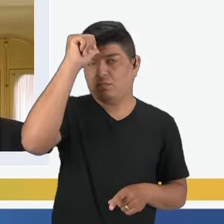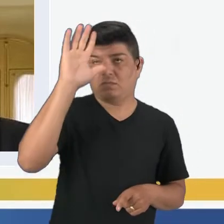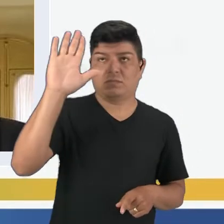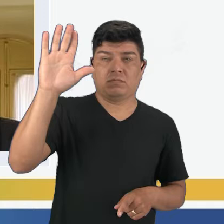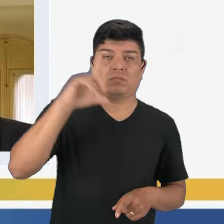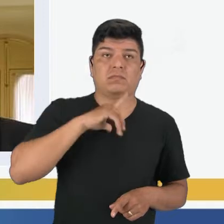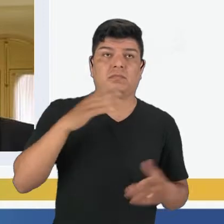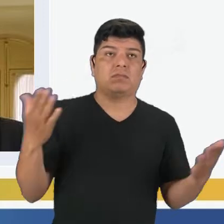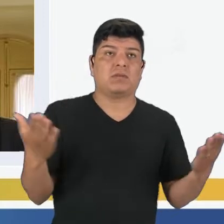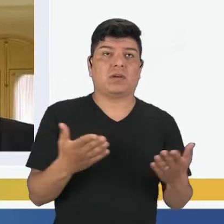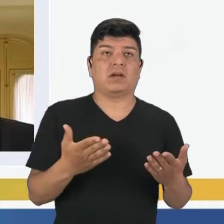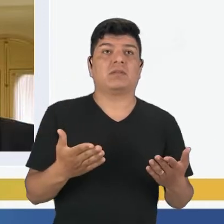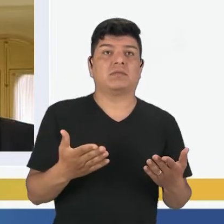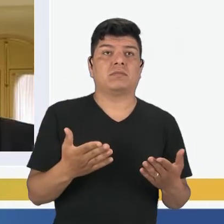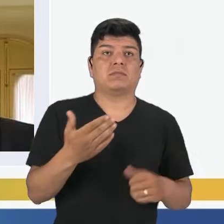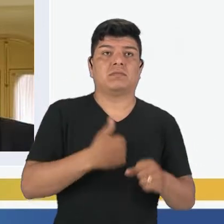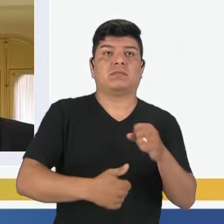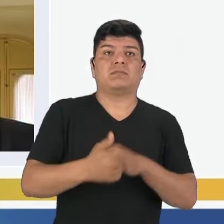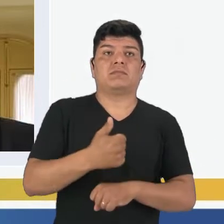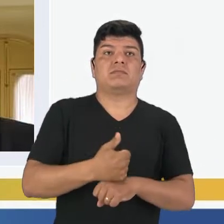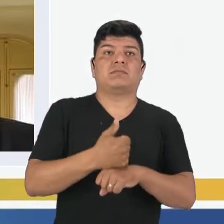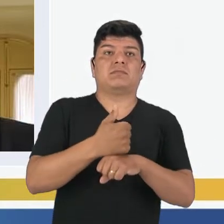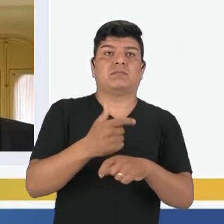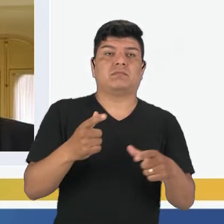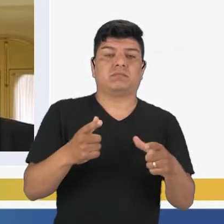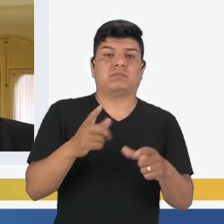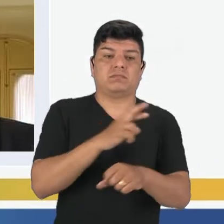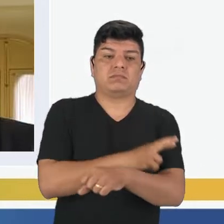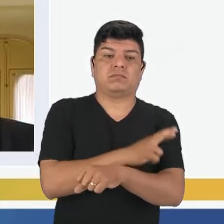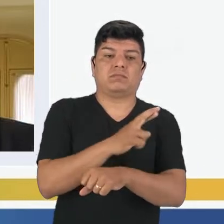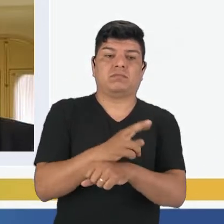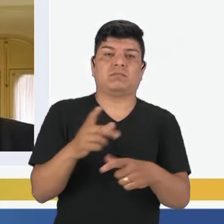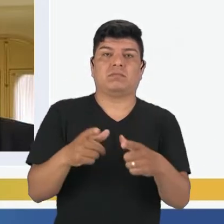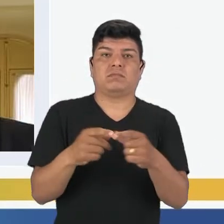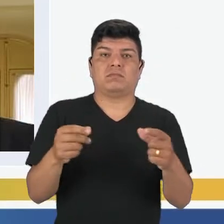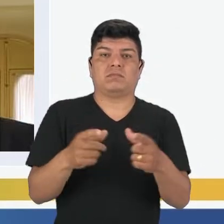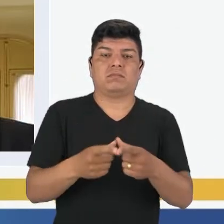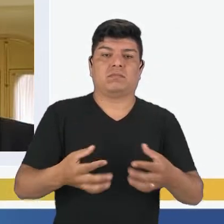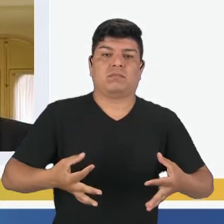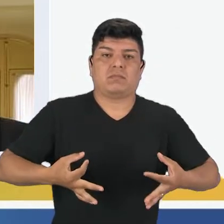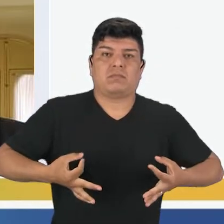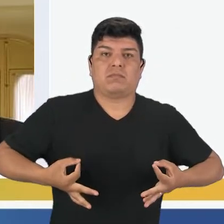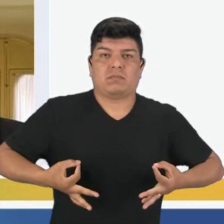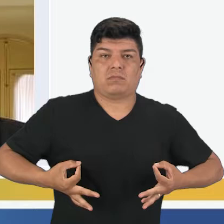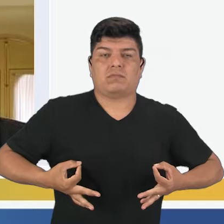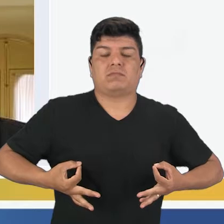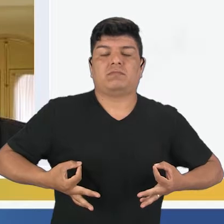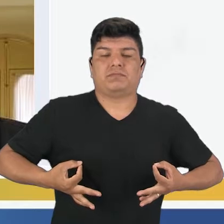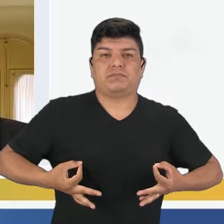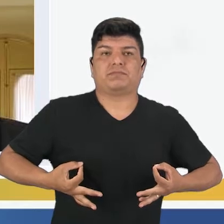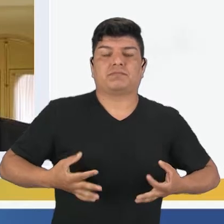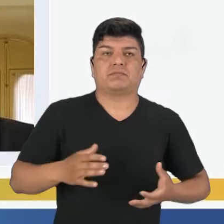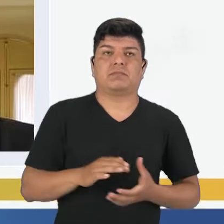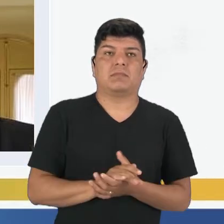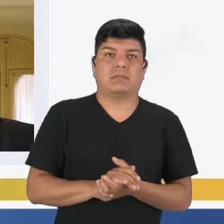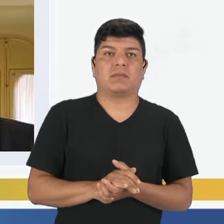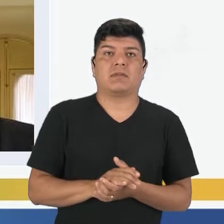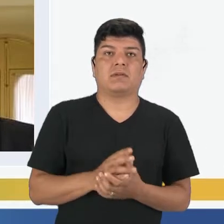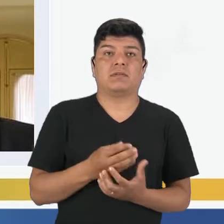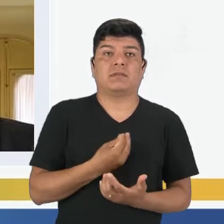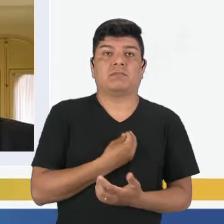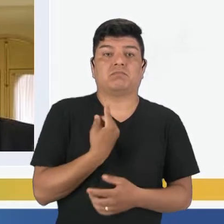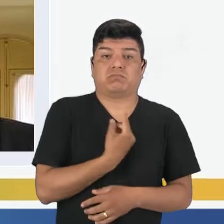estamos vendo um líder de uma religião oriental, do budismo. Esse líder budista está